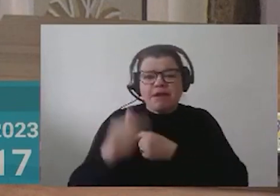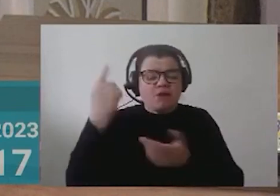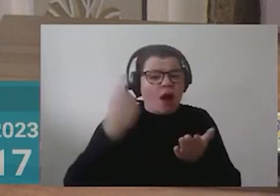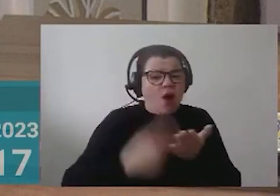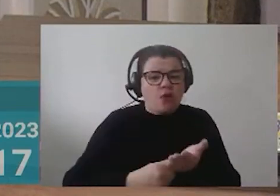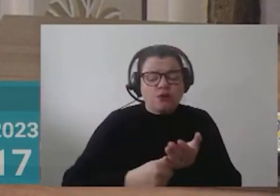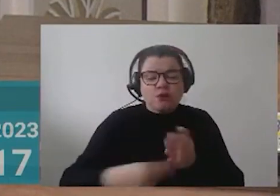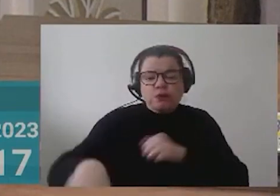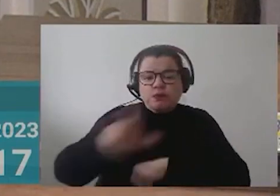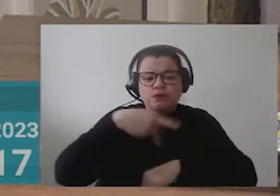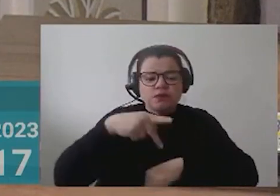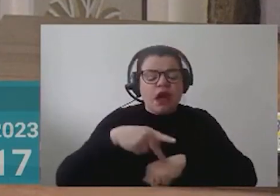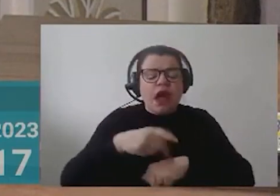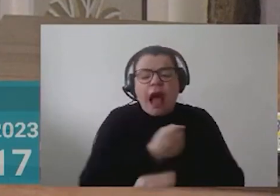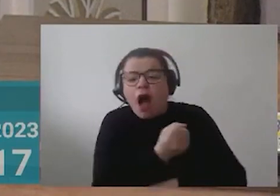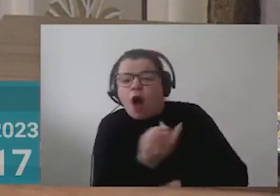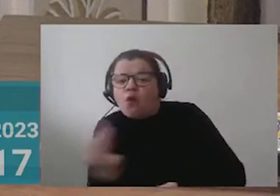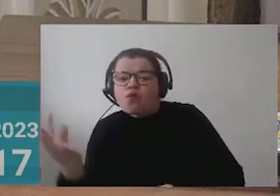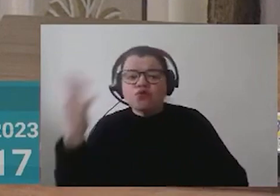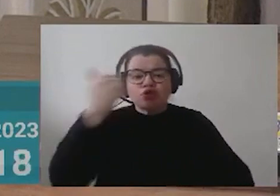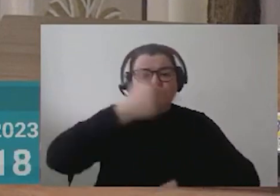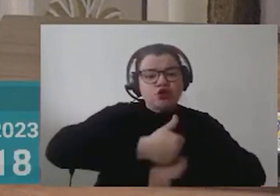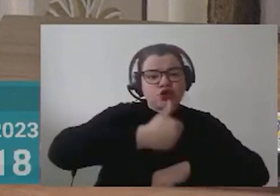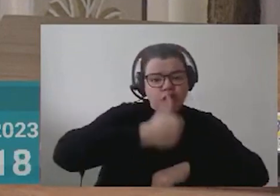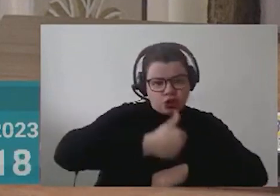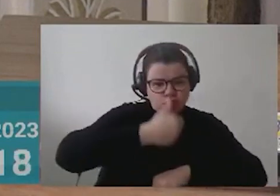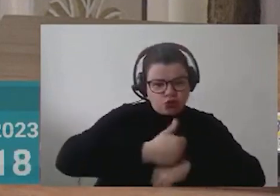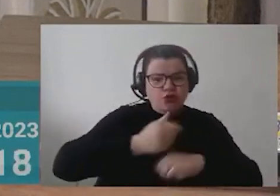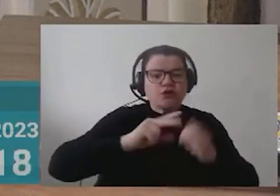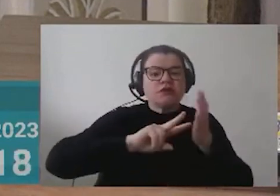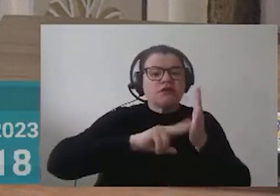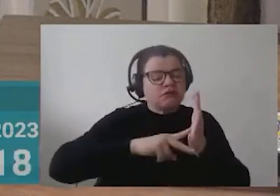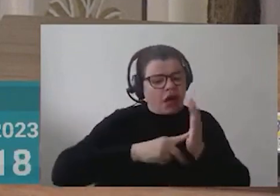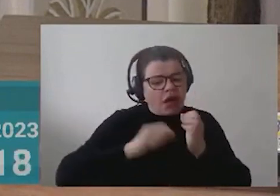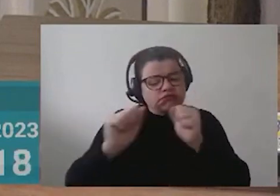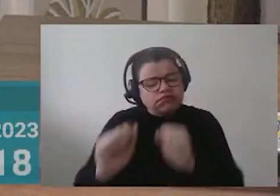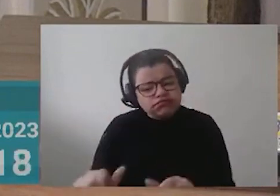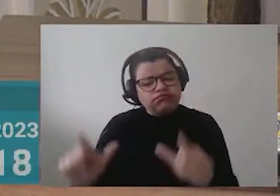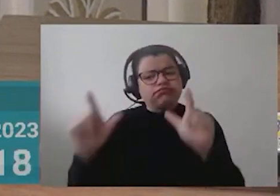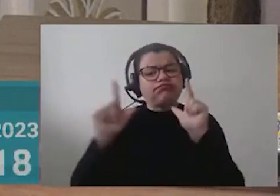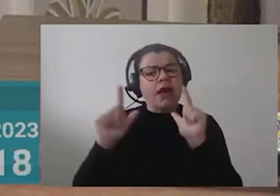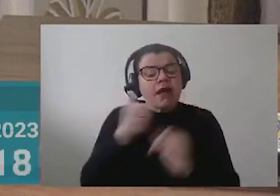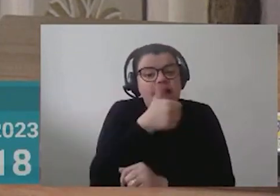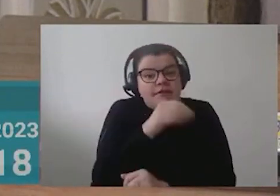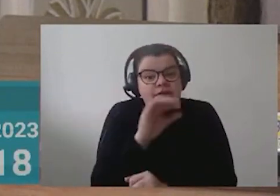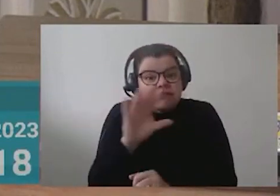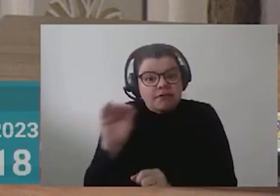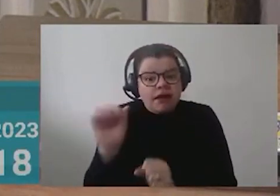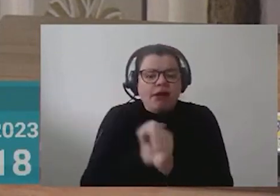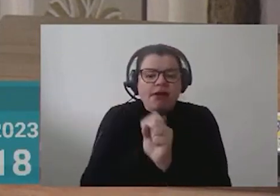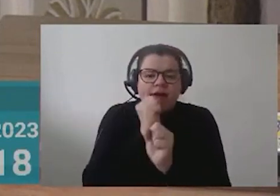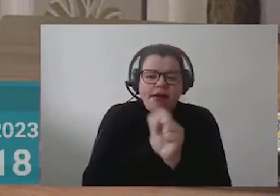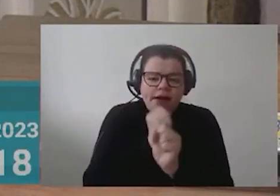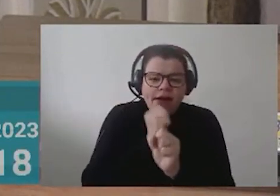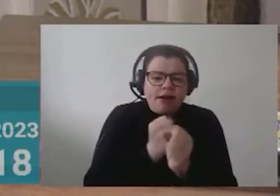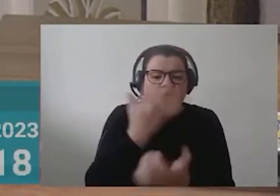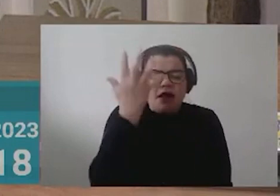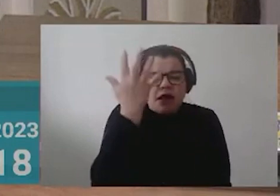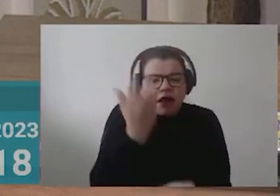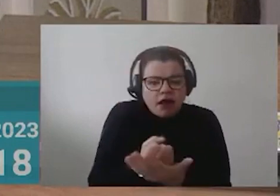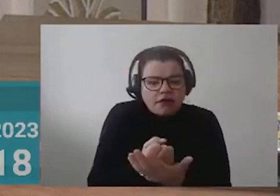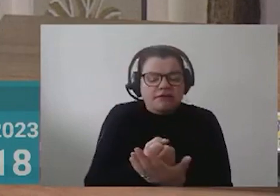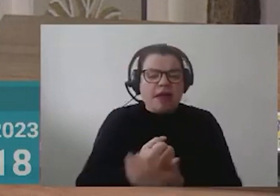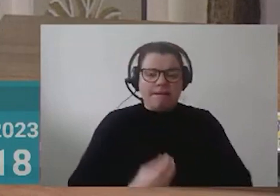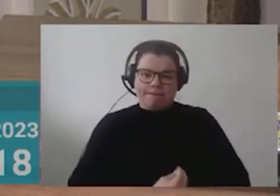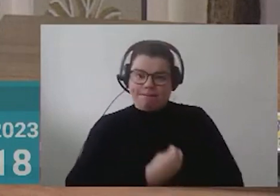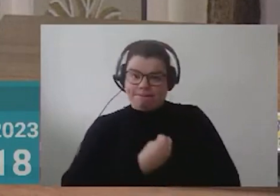alguns diretores do Sicontiba e também dar um diploma para a entidade pelos 100 anos. Registramos as presenças aqui no plenário